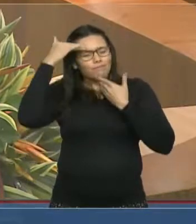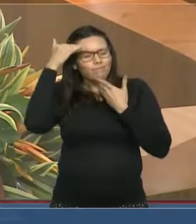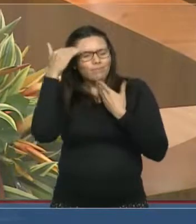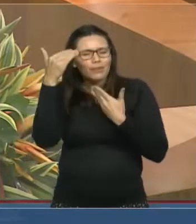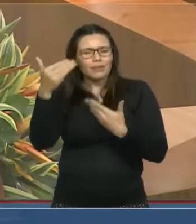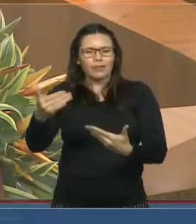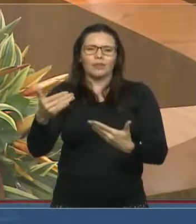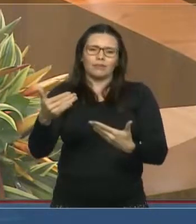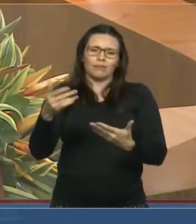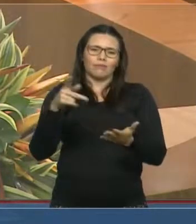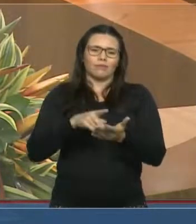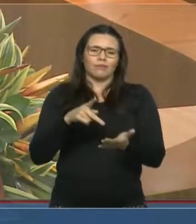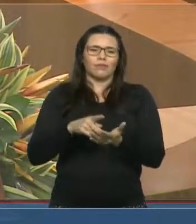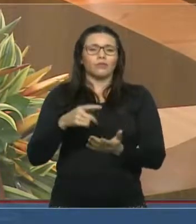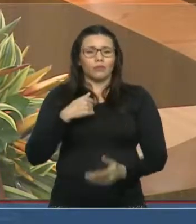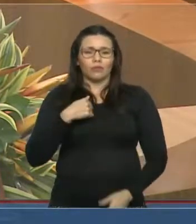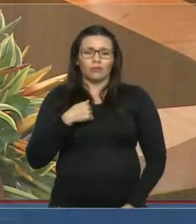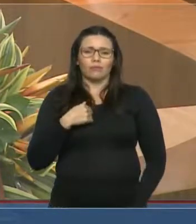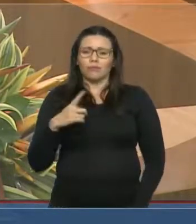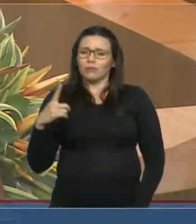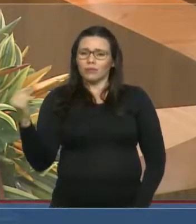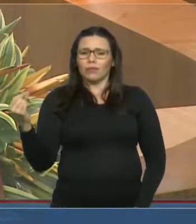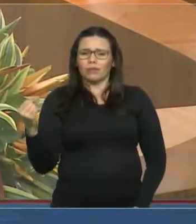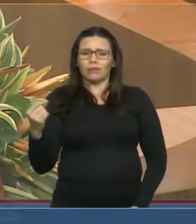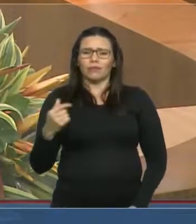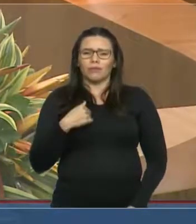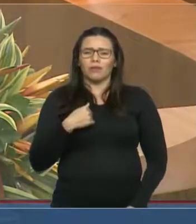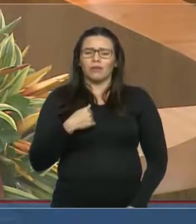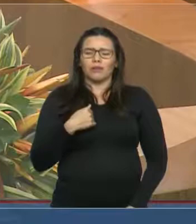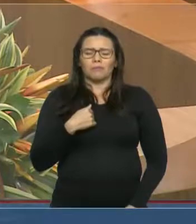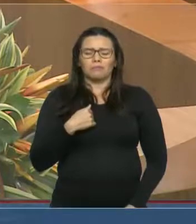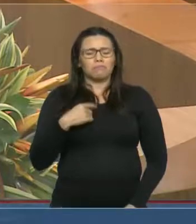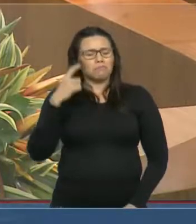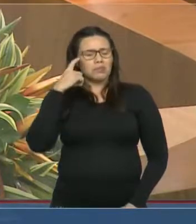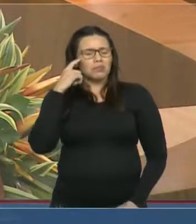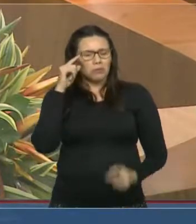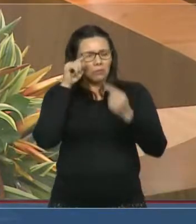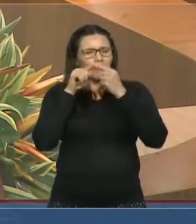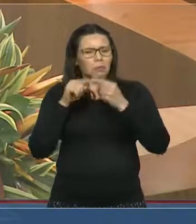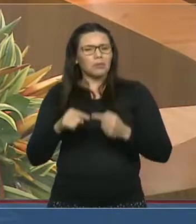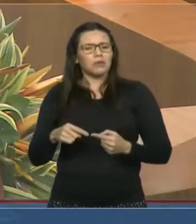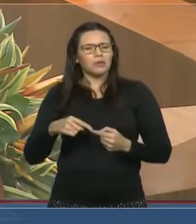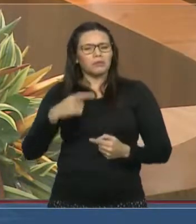daqui achando que eu sou merecedor dessa medalha. Muito obrigado.